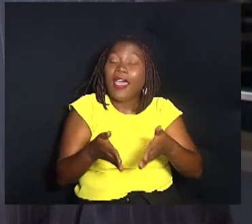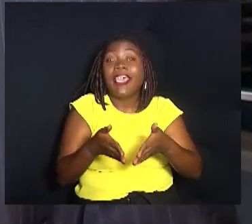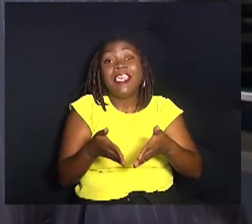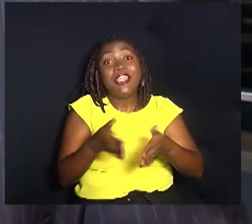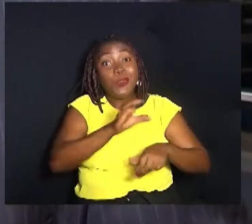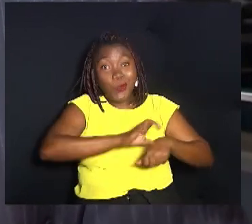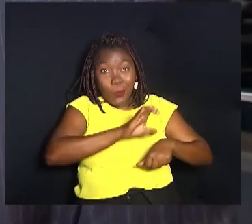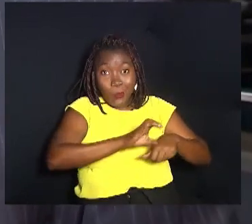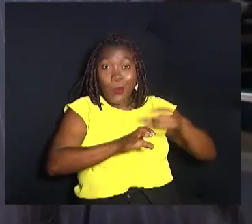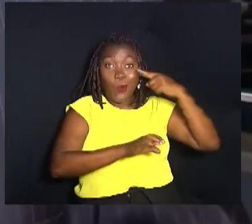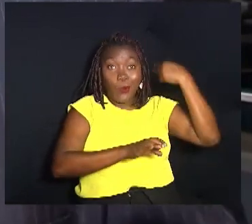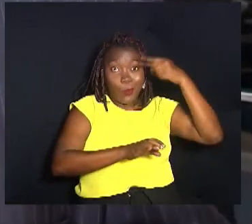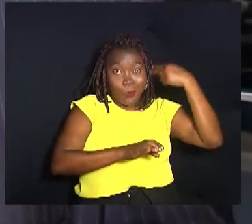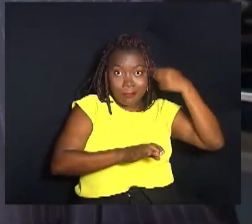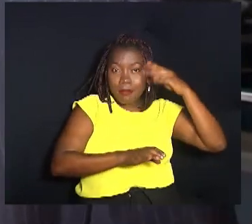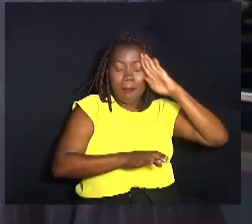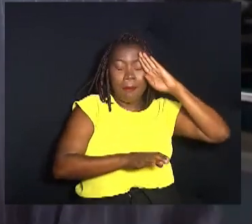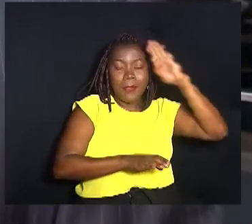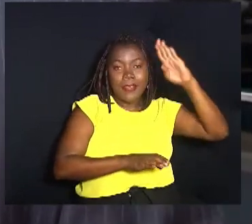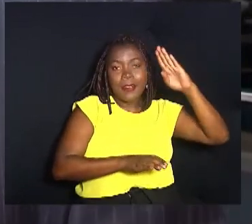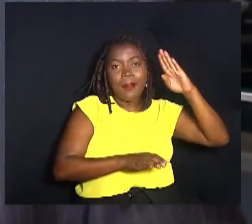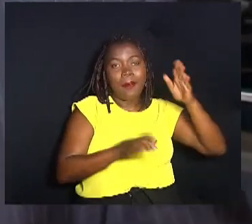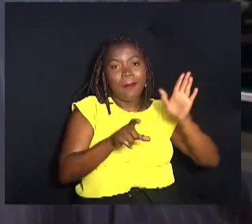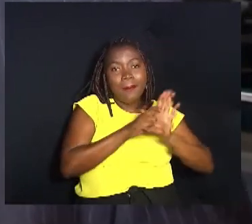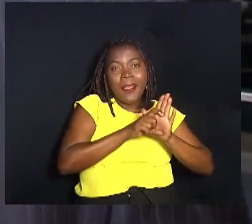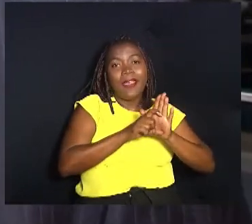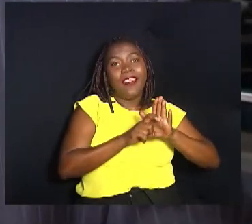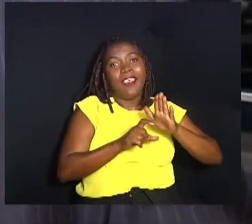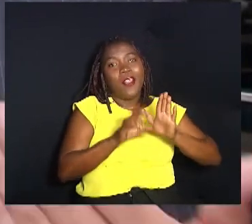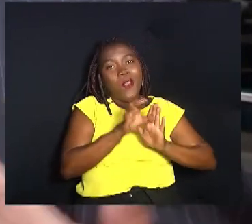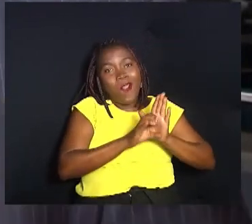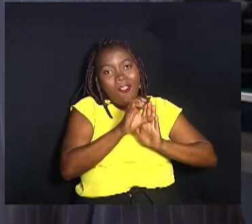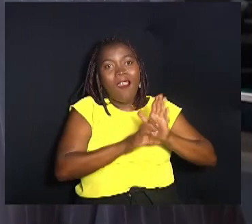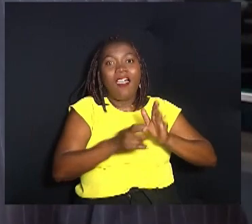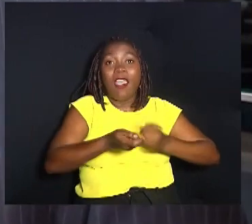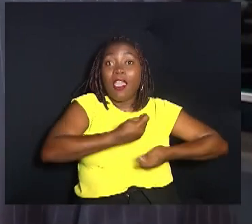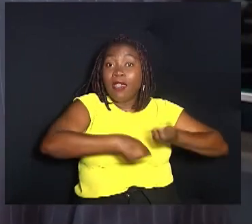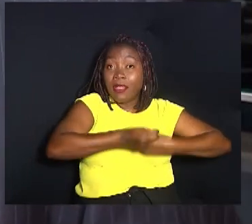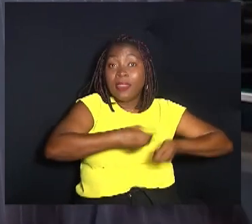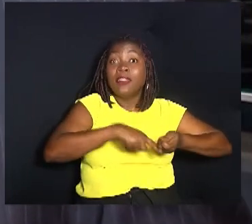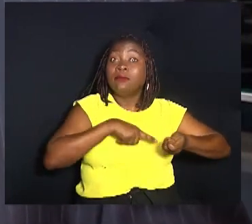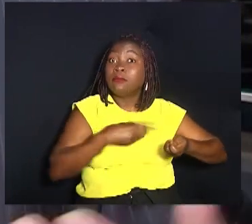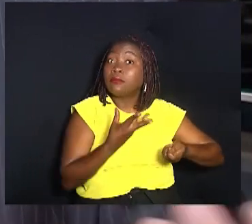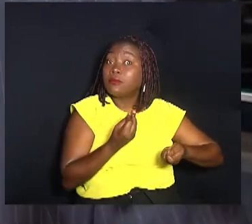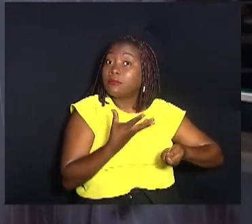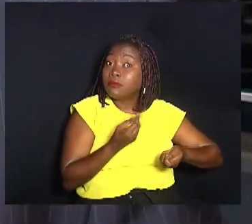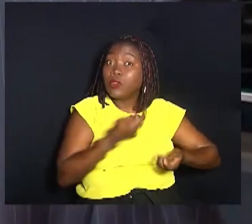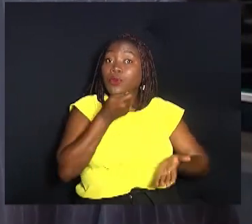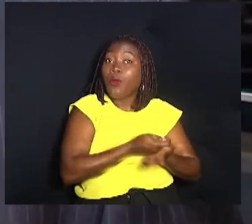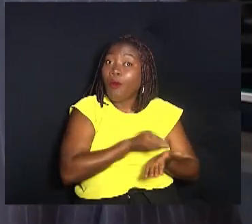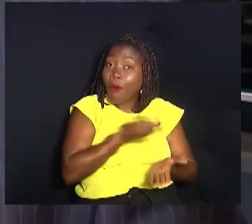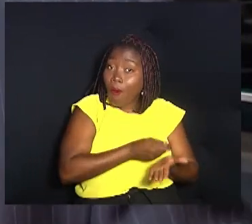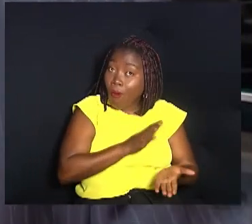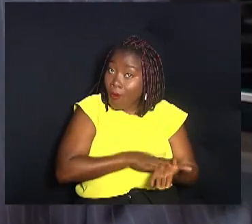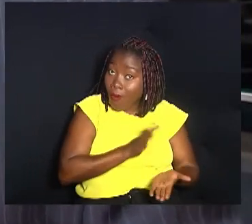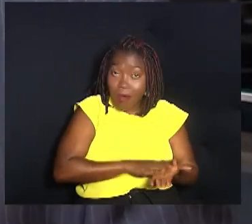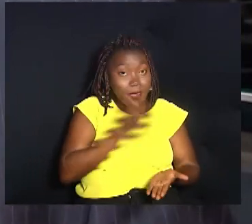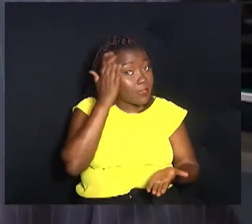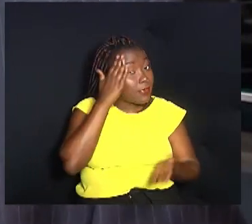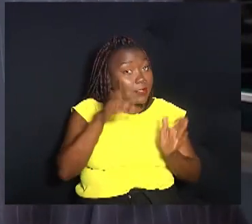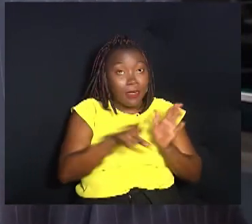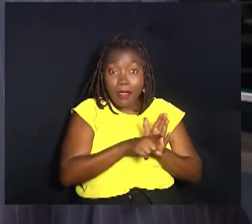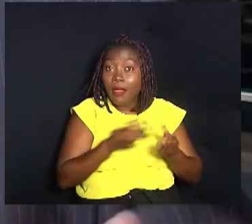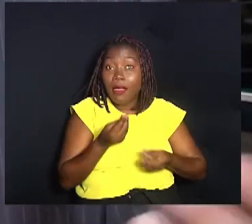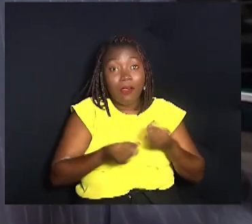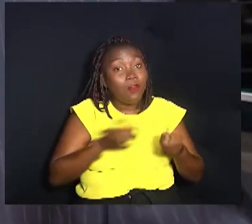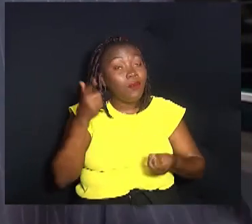curso de Direito, principalmente a parte constitucional, a parte administrativa, o aluno tem muito nessa cobrança, ele tem que saber das leis, como que